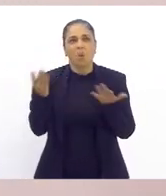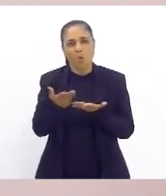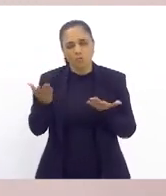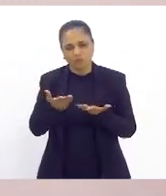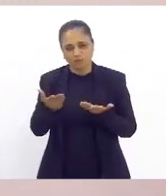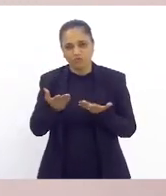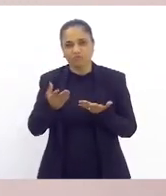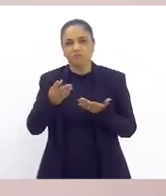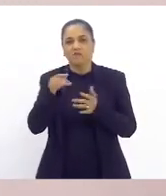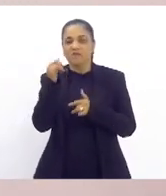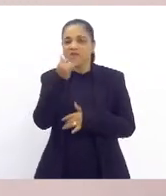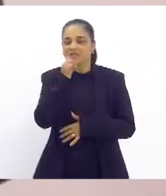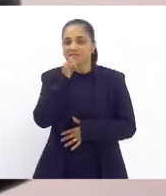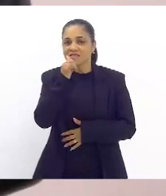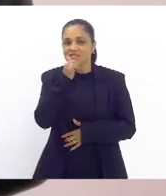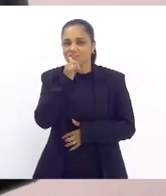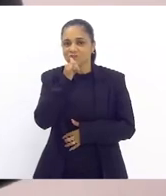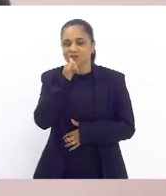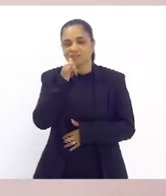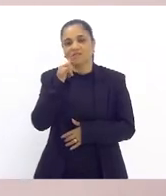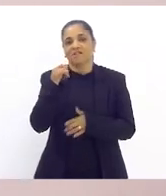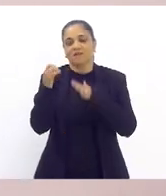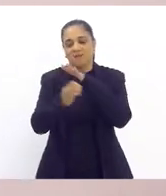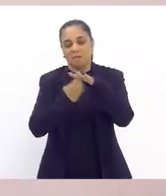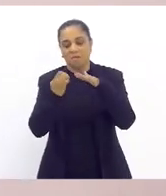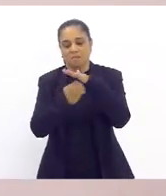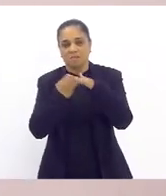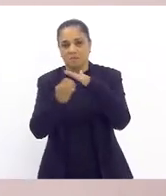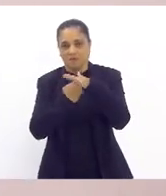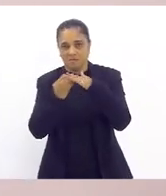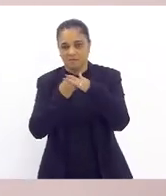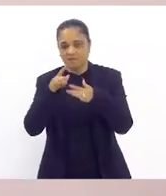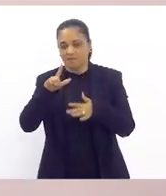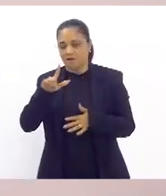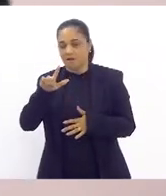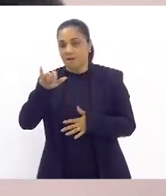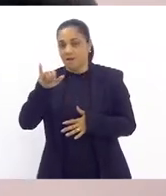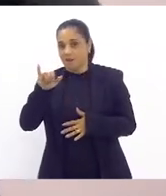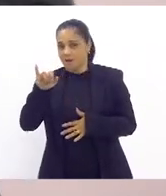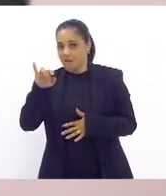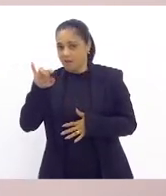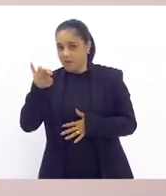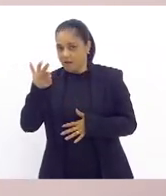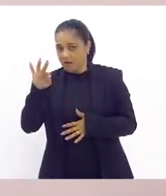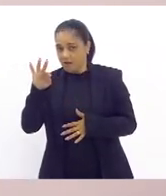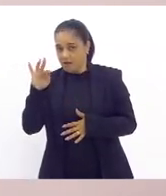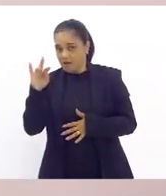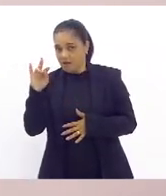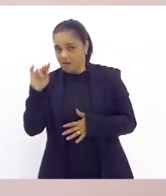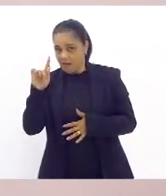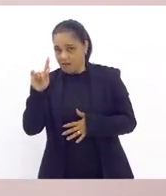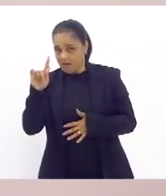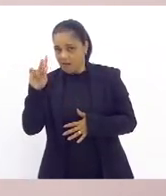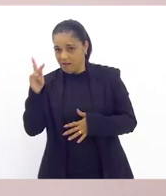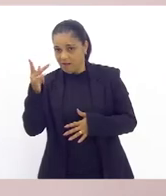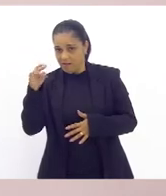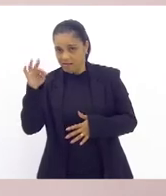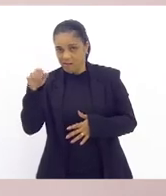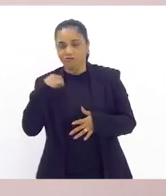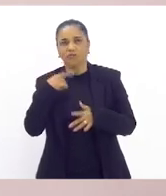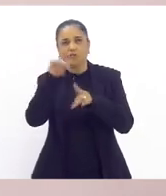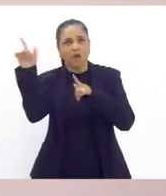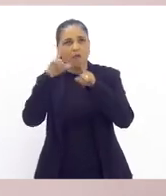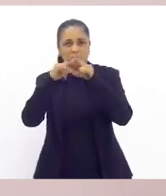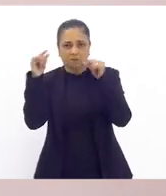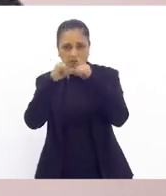pela energia pela empresa light eu estive em Brasília essa semana uma viagem oficial eu